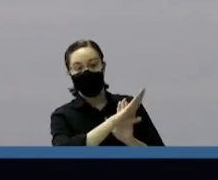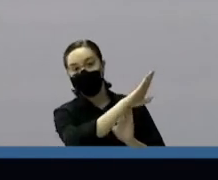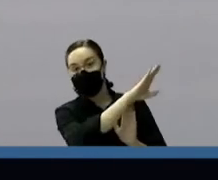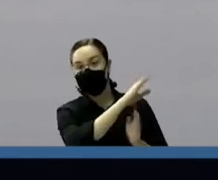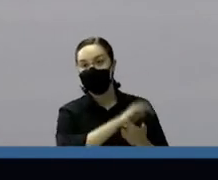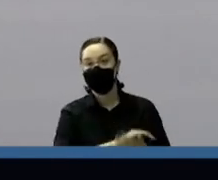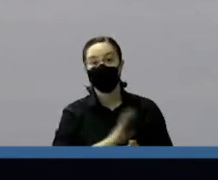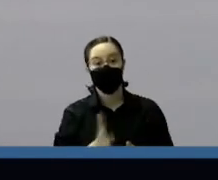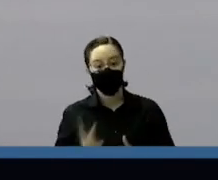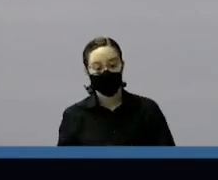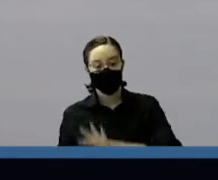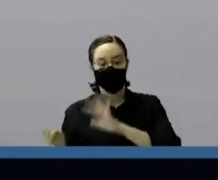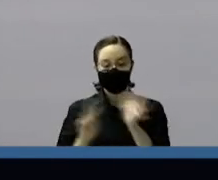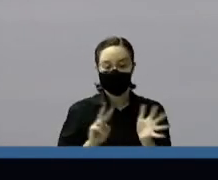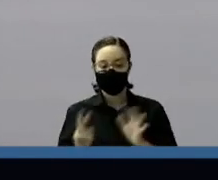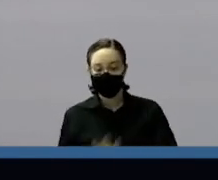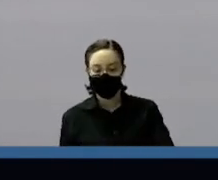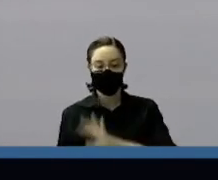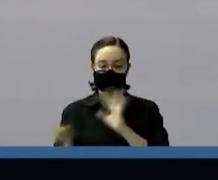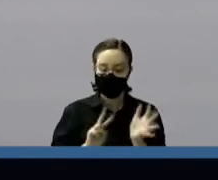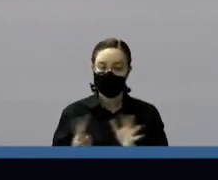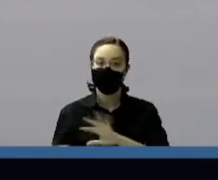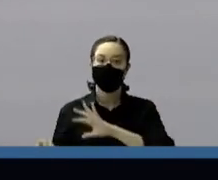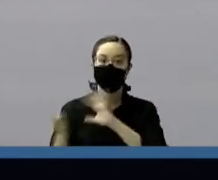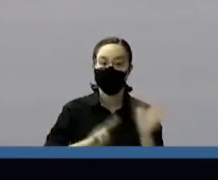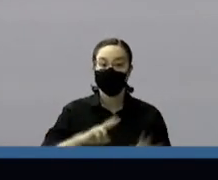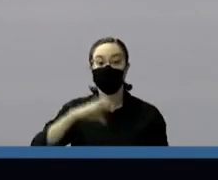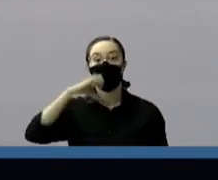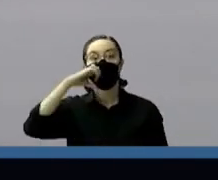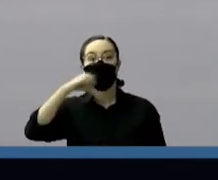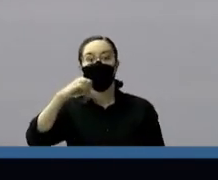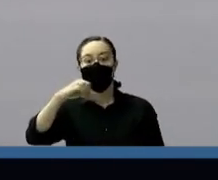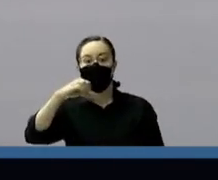num patamar elevado de número de casos,